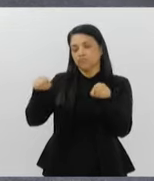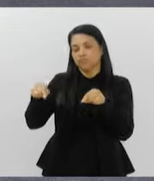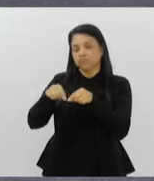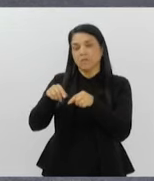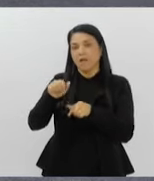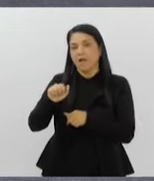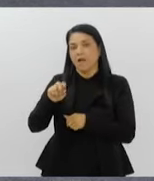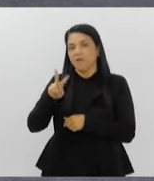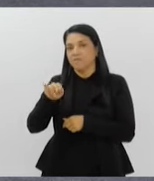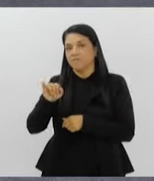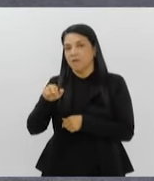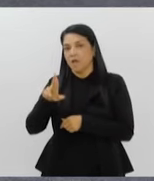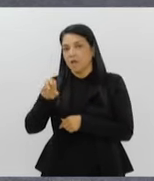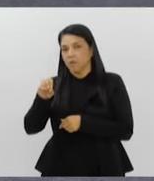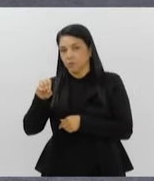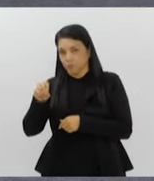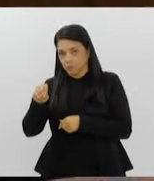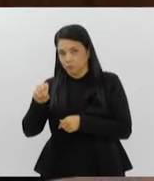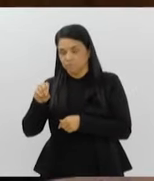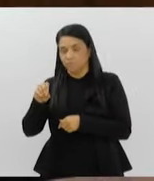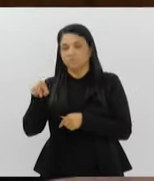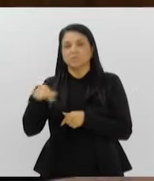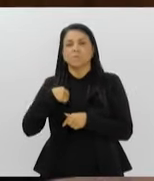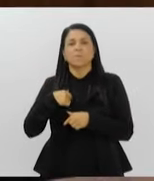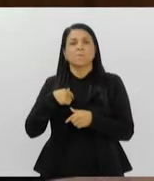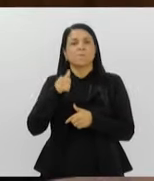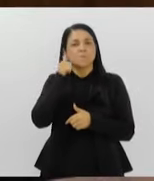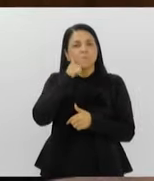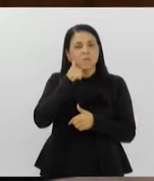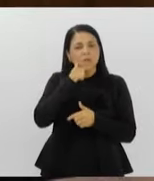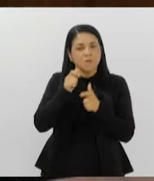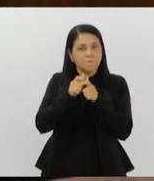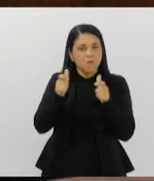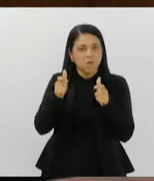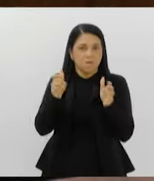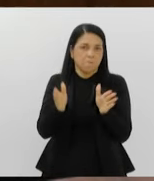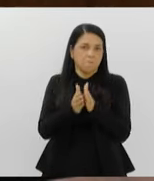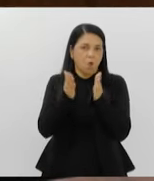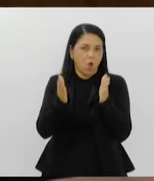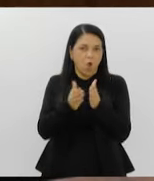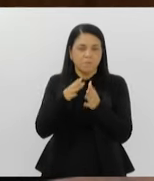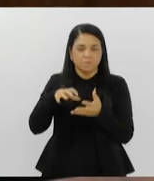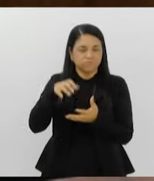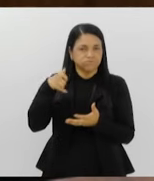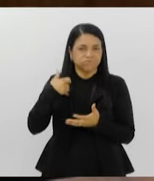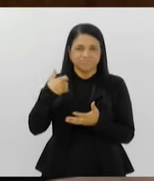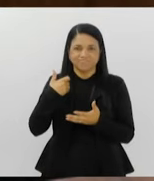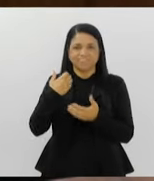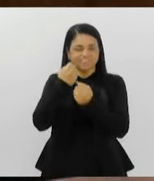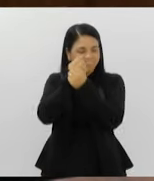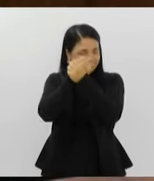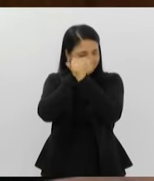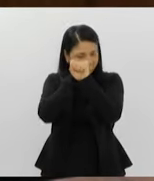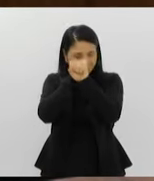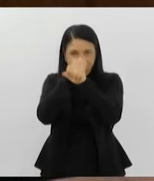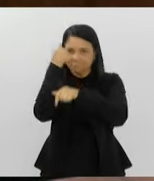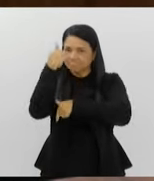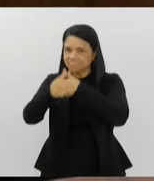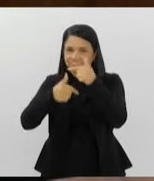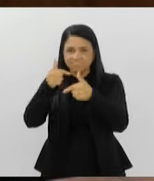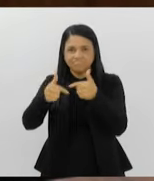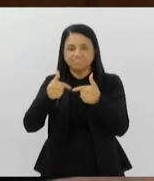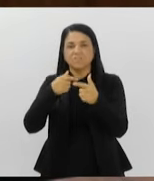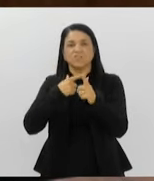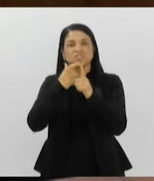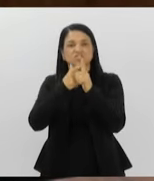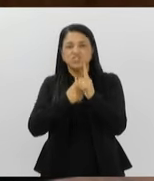80 pessoas, todas pobres, a maioria mulheres, idosas, em condições completamente análogas à escravidão. Sistema de